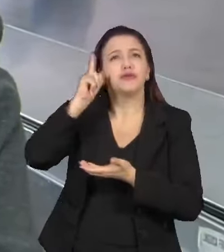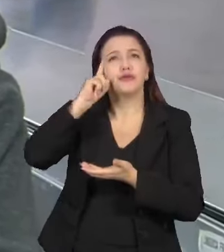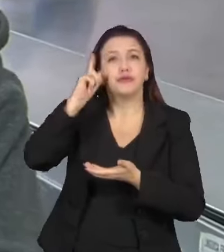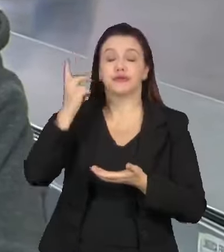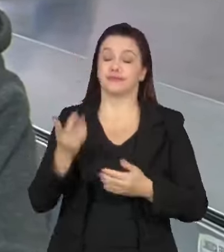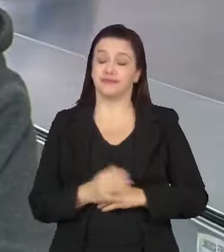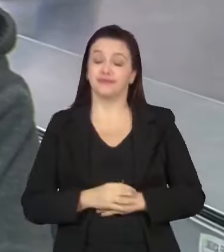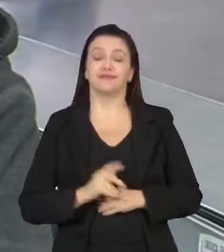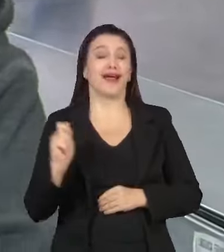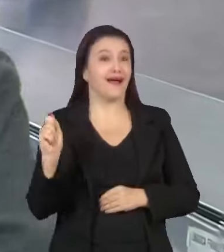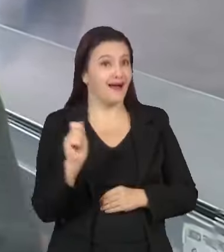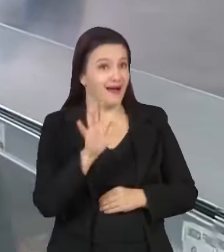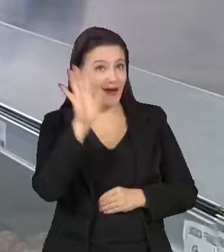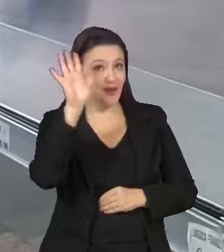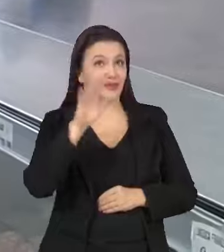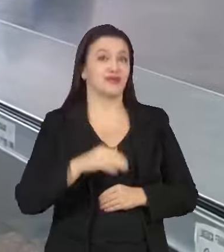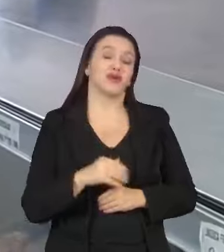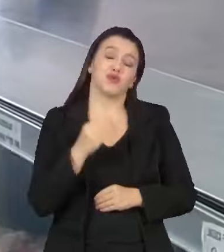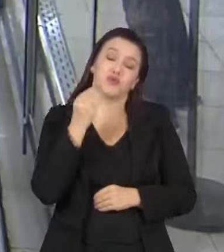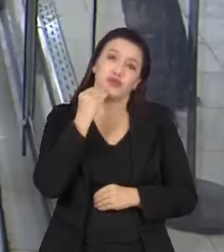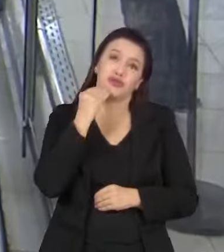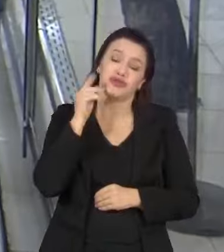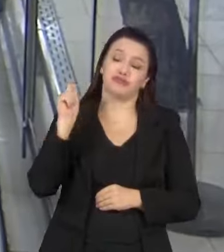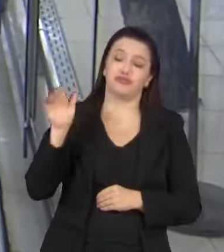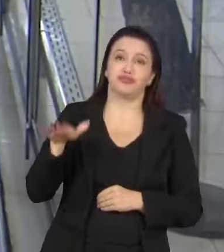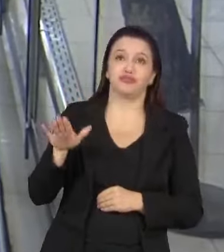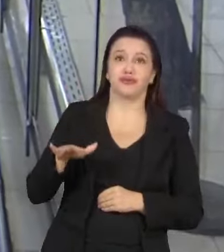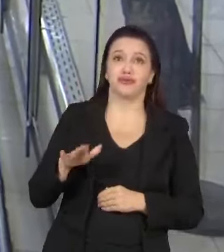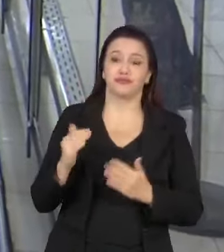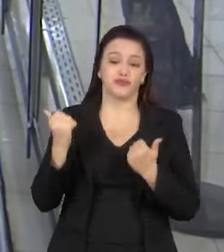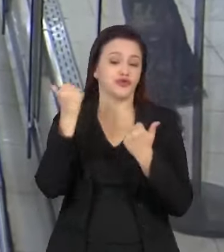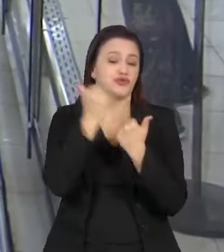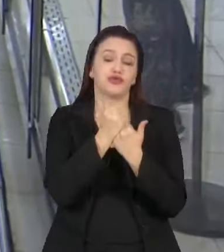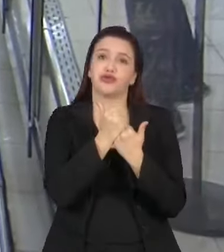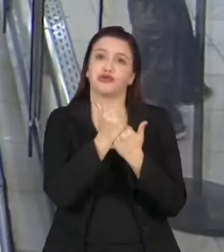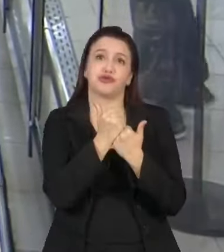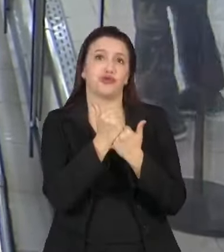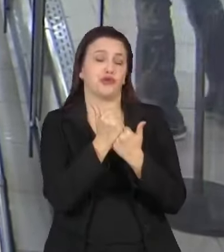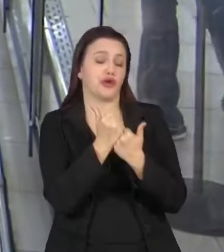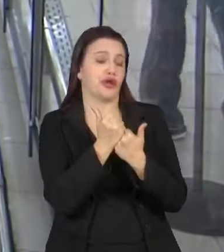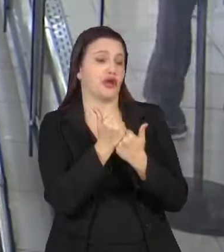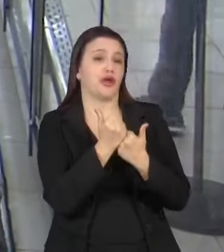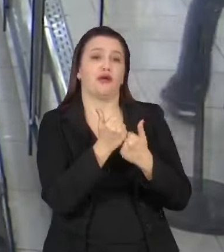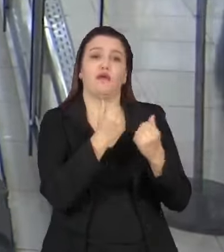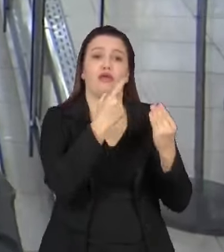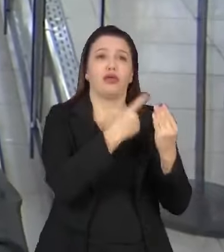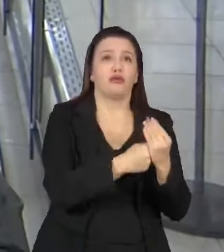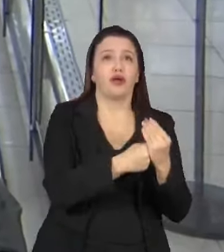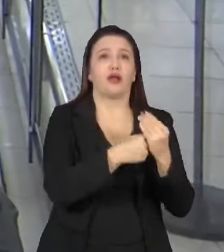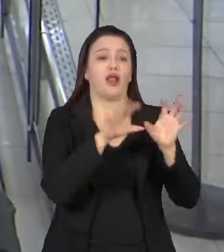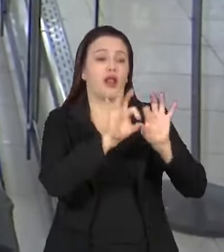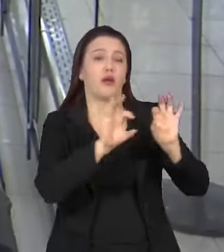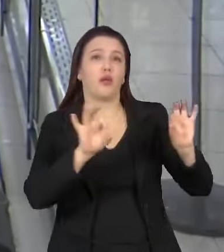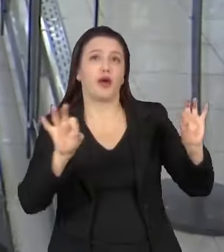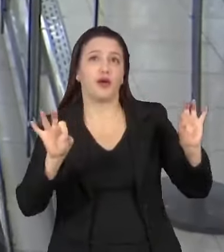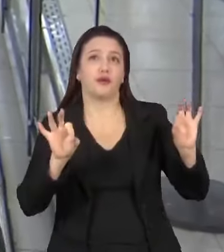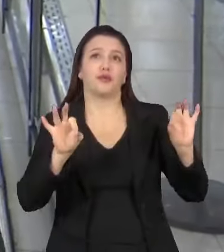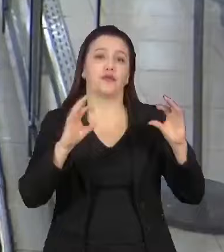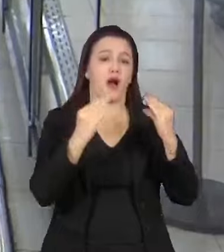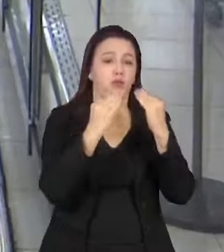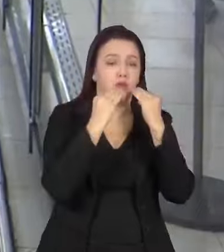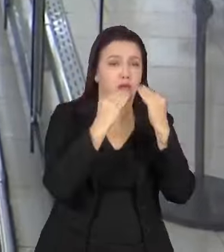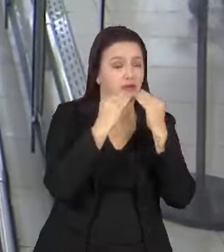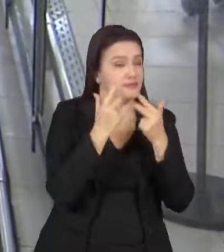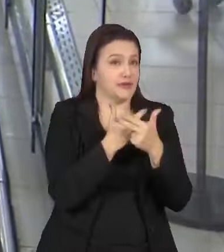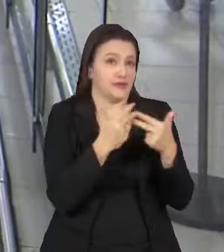caro entendeu poderia baixar mais eu falei substituindo por uma uma salchicha uma linguiça hambúrguer essas